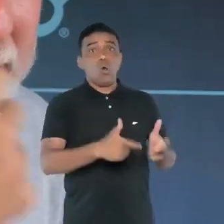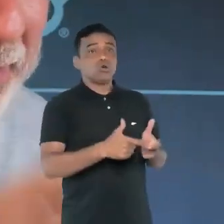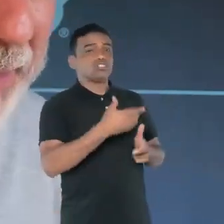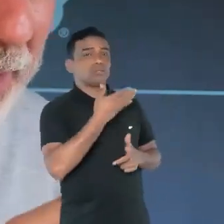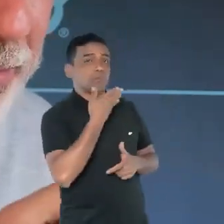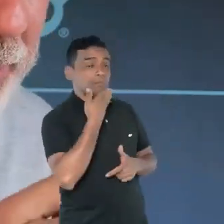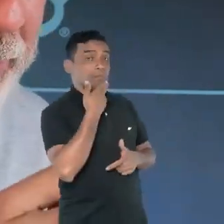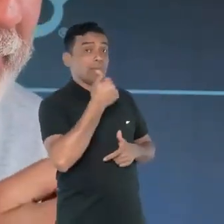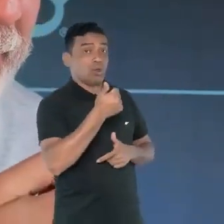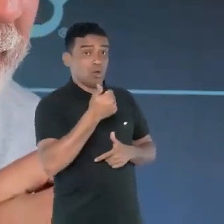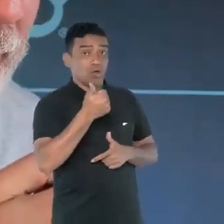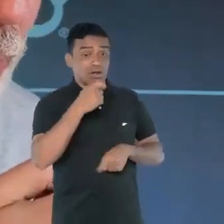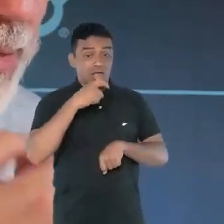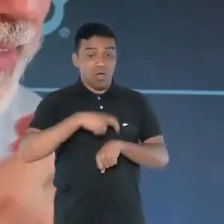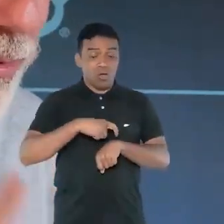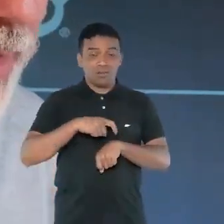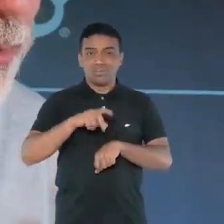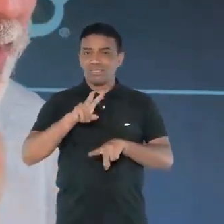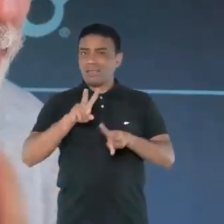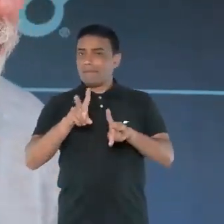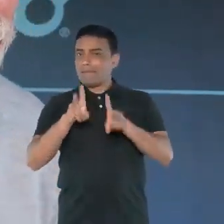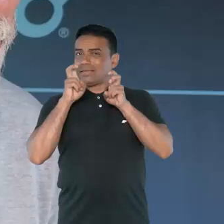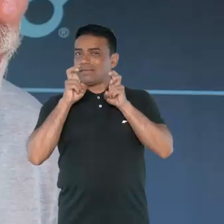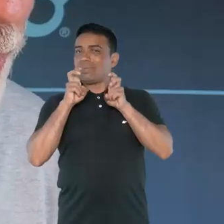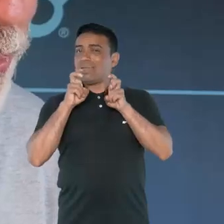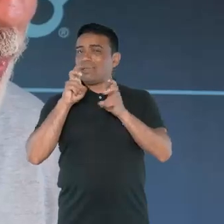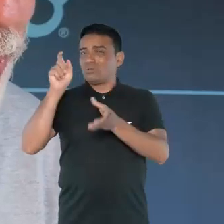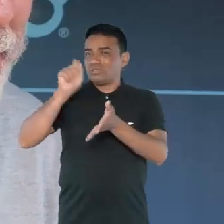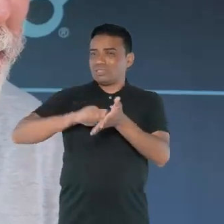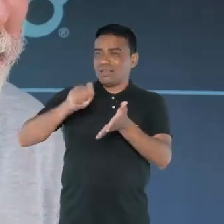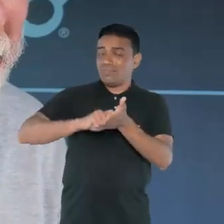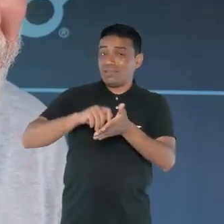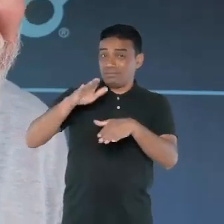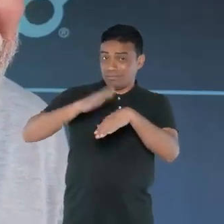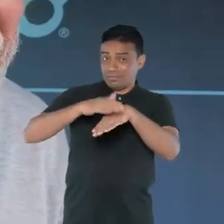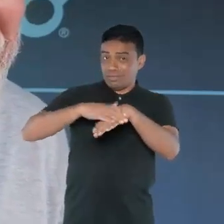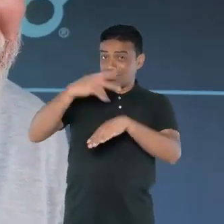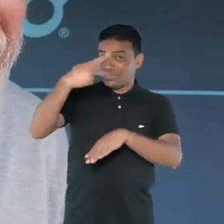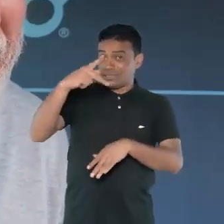quando você estava observando, escrevendo sobre o seu filho,